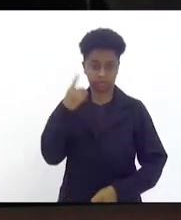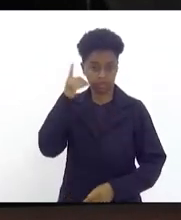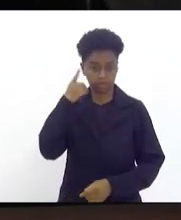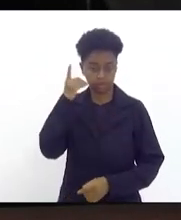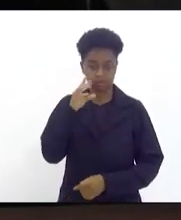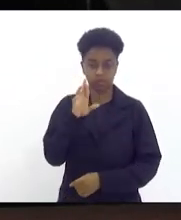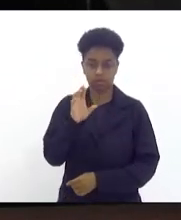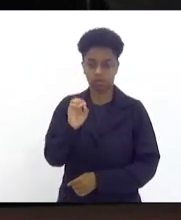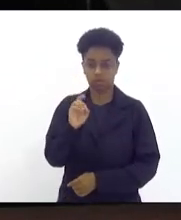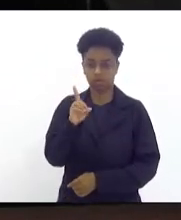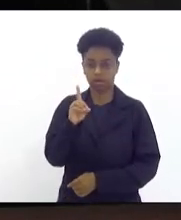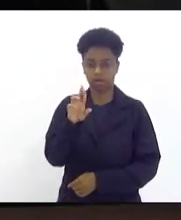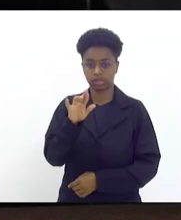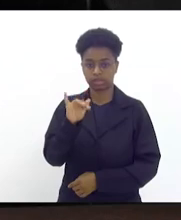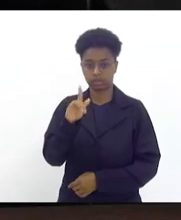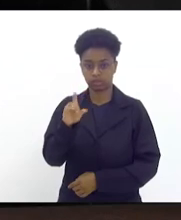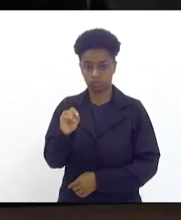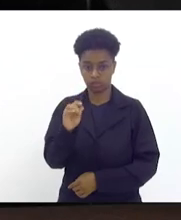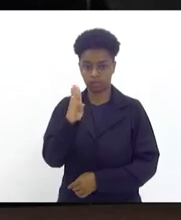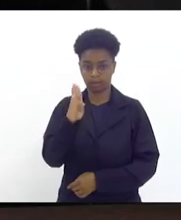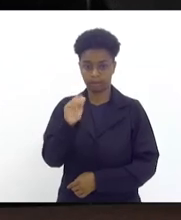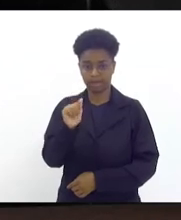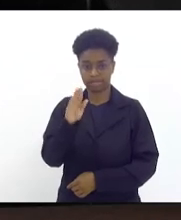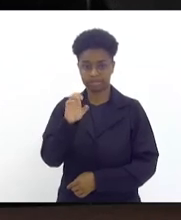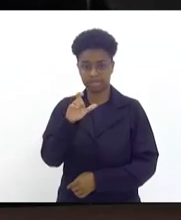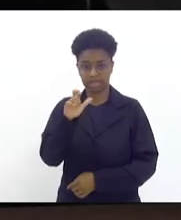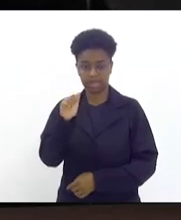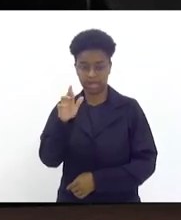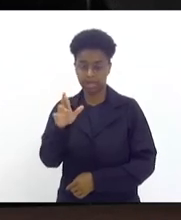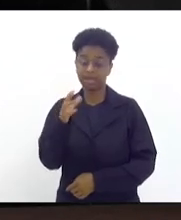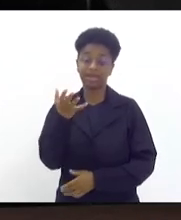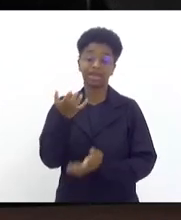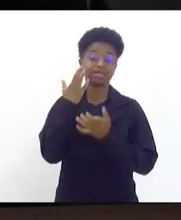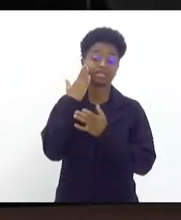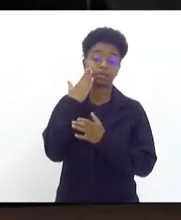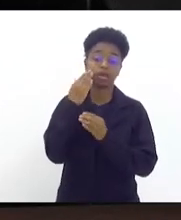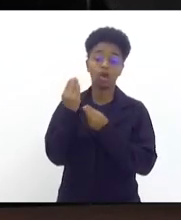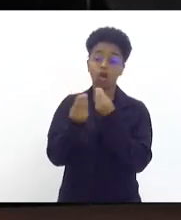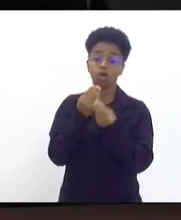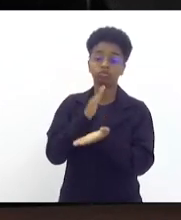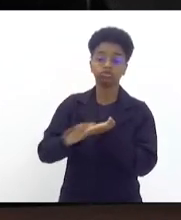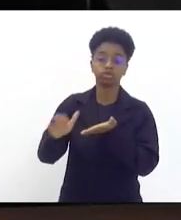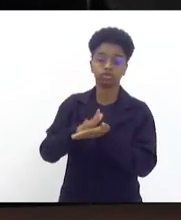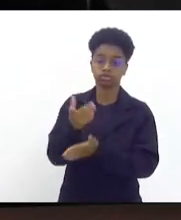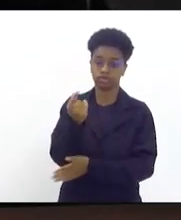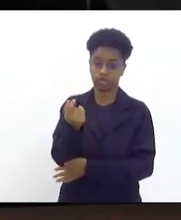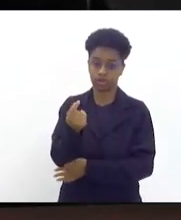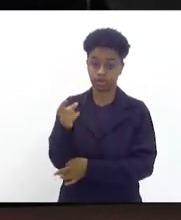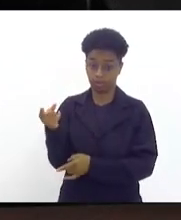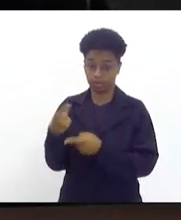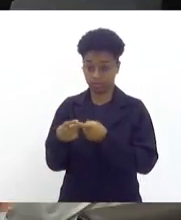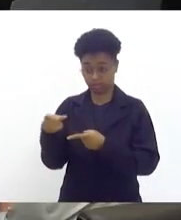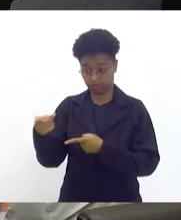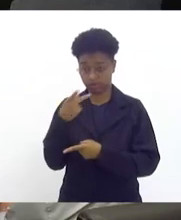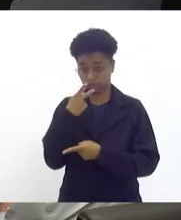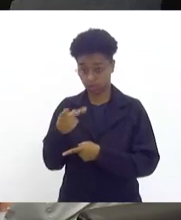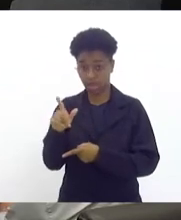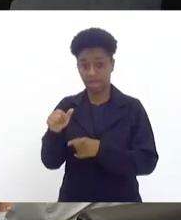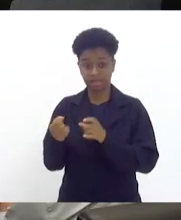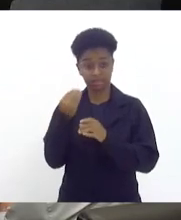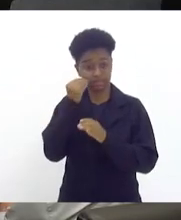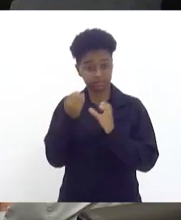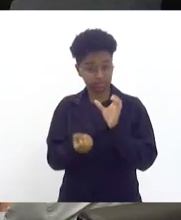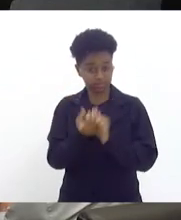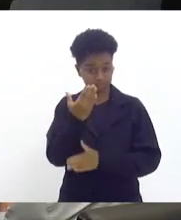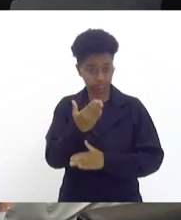Bacelar quem não saber o destino desse dinheiro e o que foi dito aqui Deputado Márcio Alberto vai ser lembrar que era pago o fortalecimento criação de